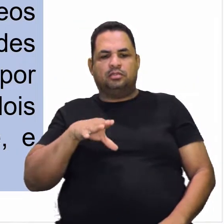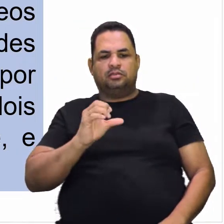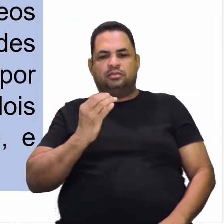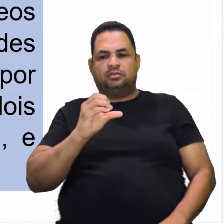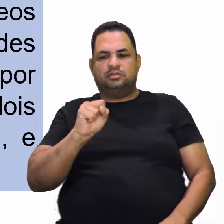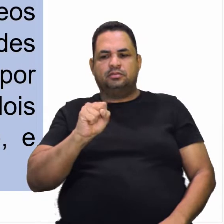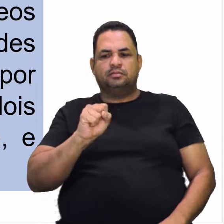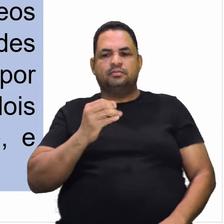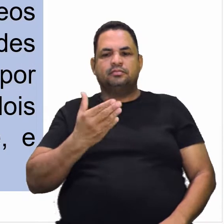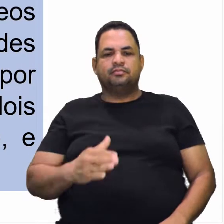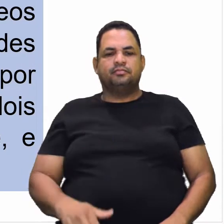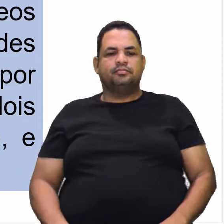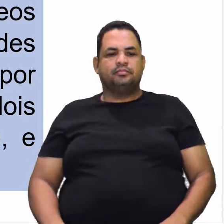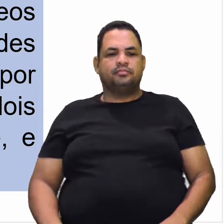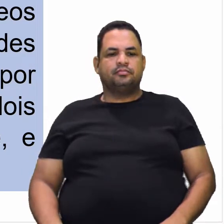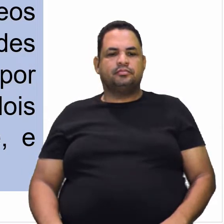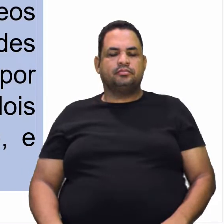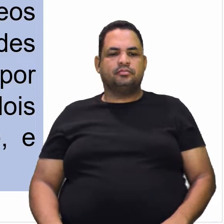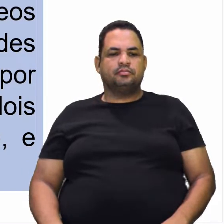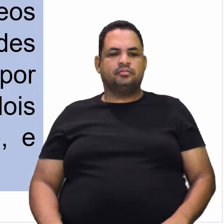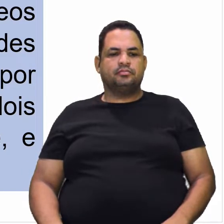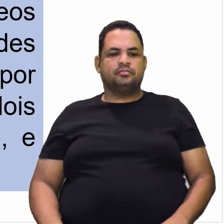nomarcas. Olha aí, não é monarca, não.